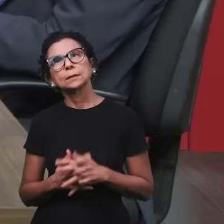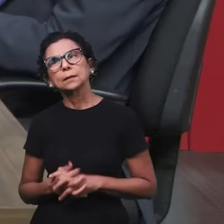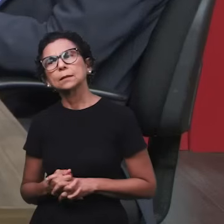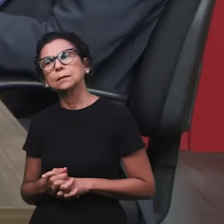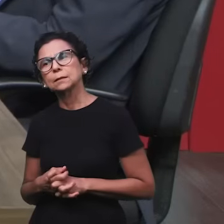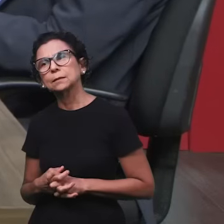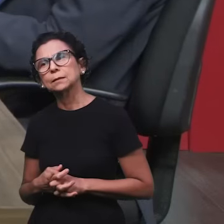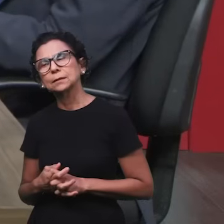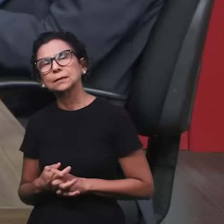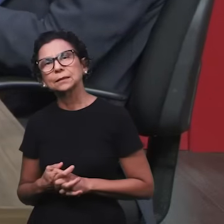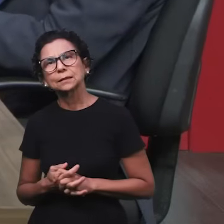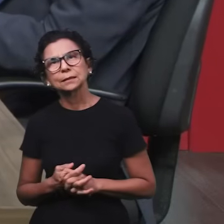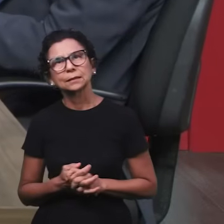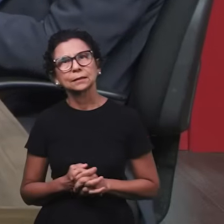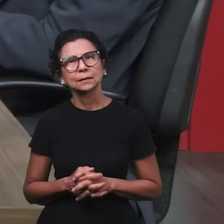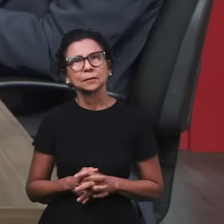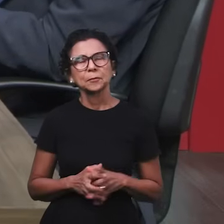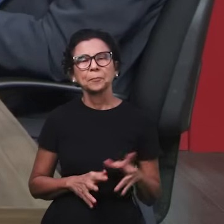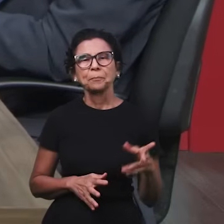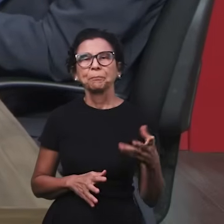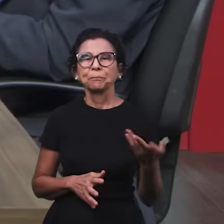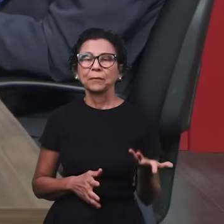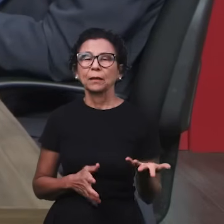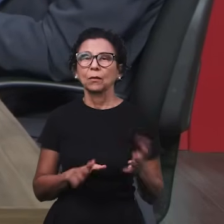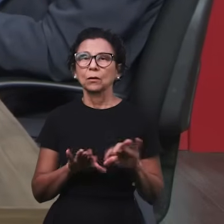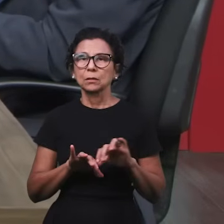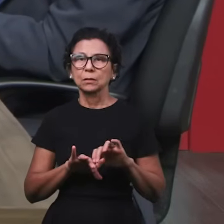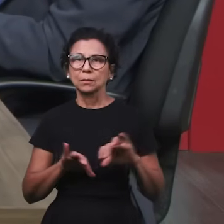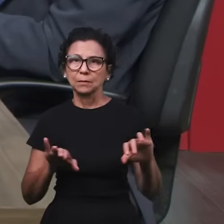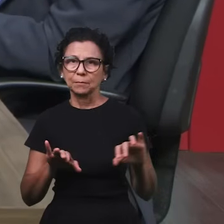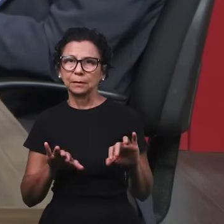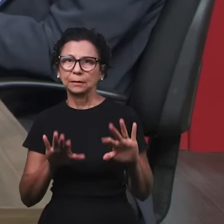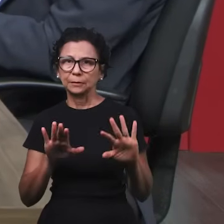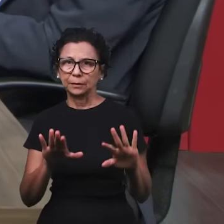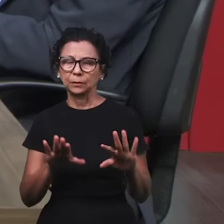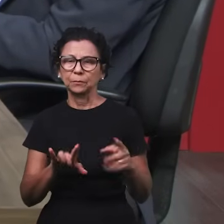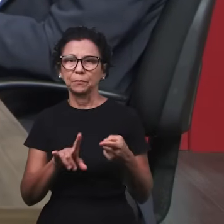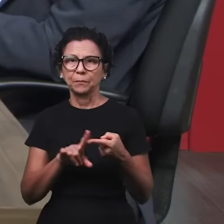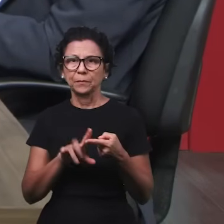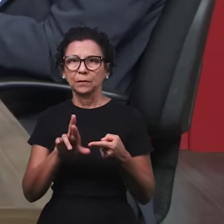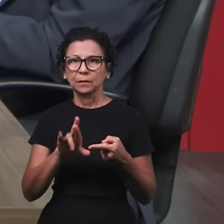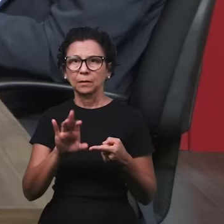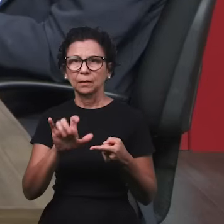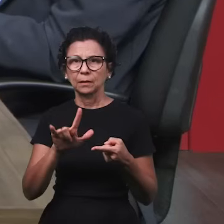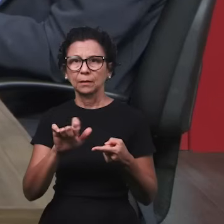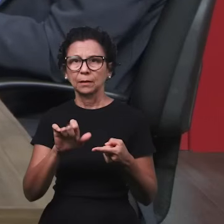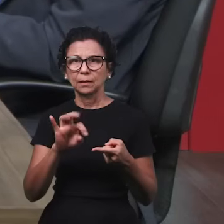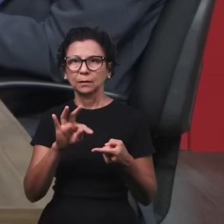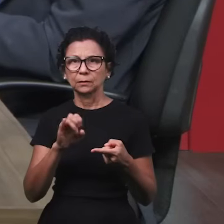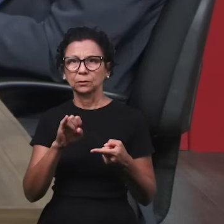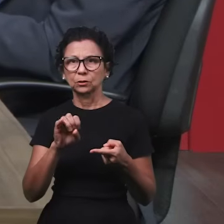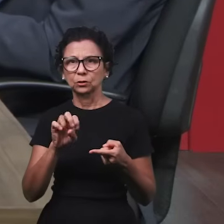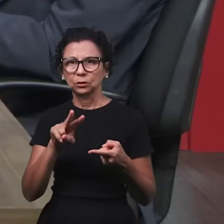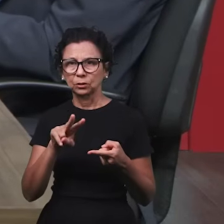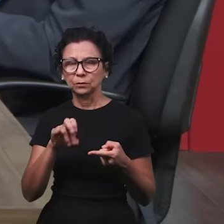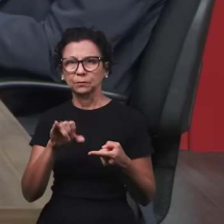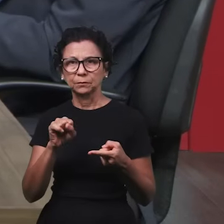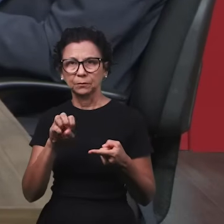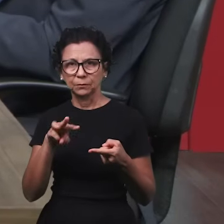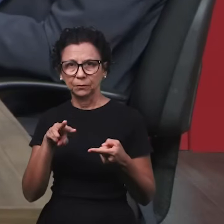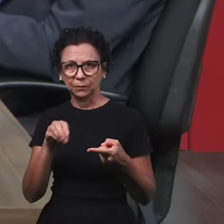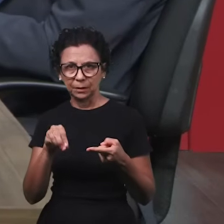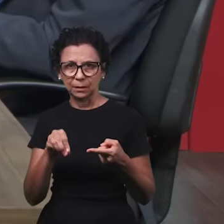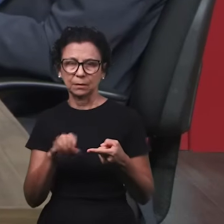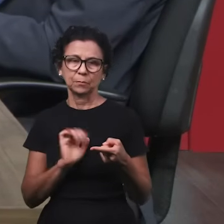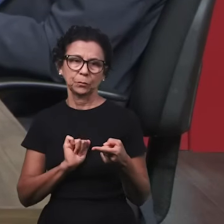elas gostam muito de separar, né, o Deus, que de fato é justo, Deus é justiça, com o Deus do amor. Então